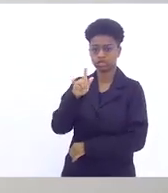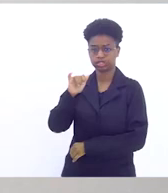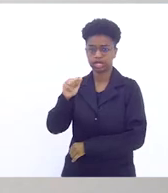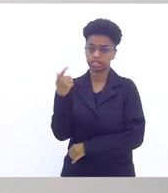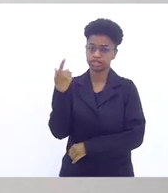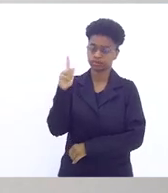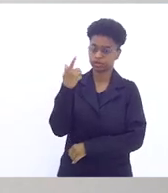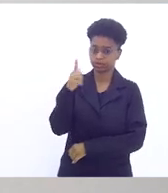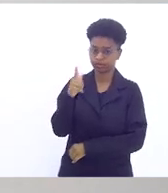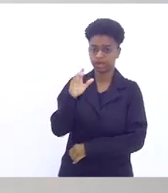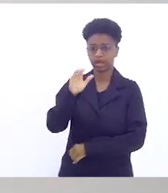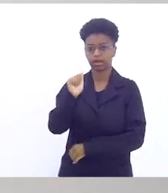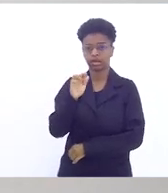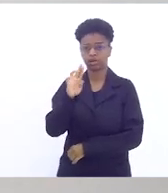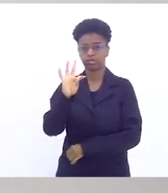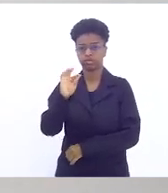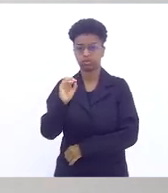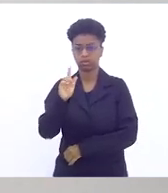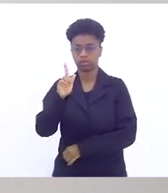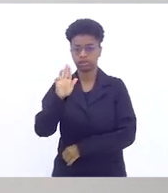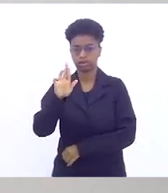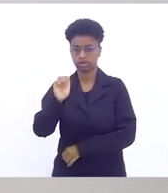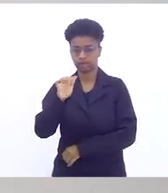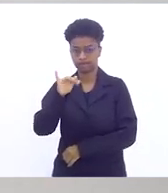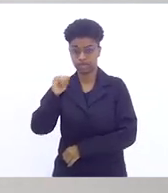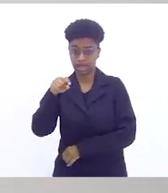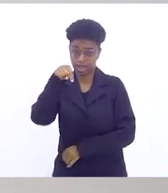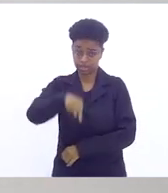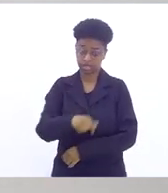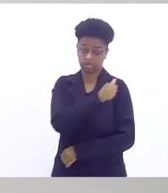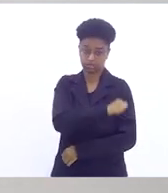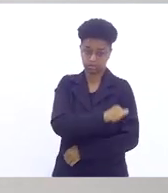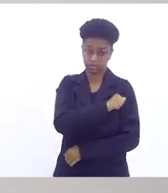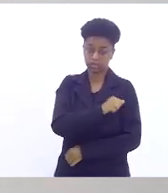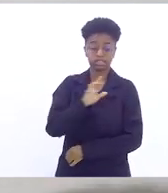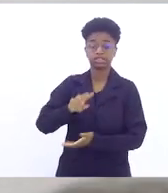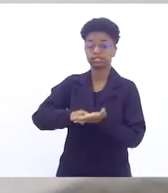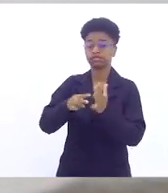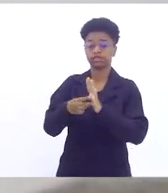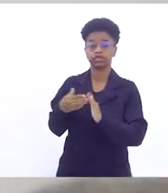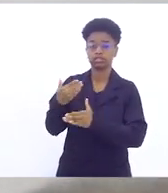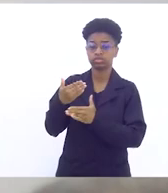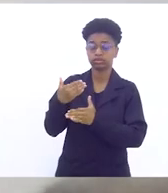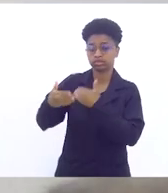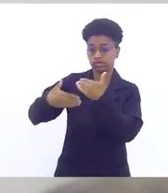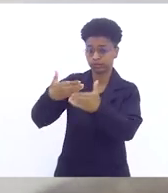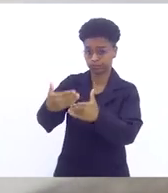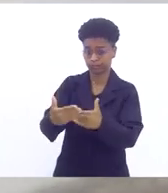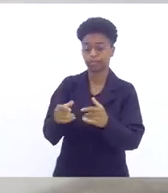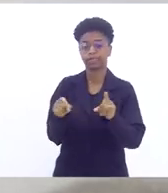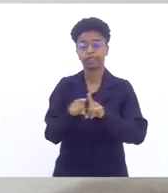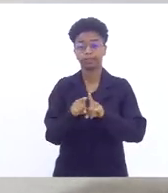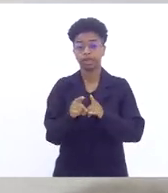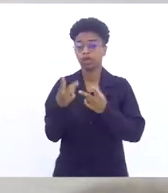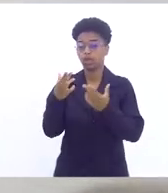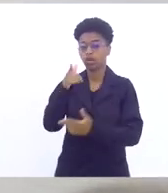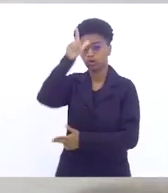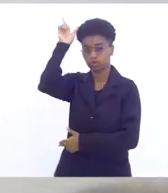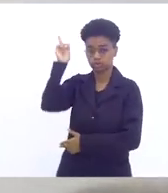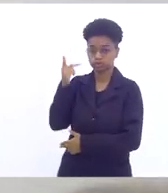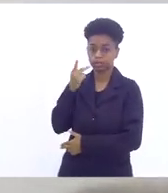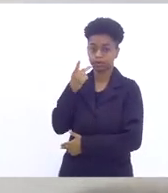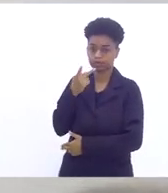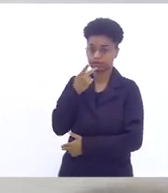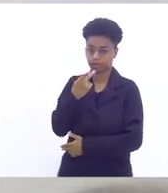a cartografia desse estado do Rio de Janeiro que representa o desenvolvimento que representa como Luiz Paulo falou né